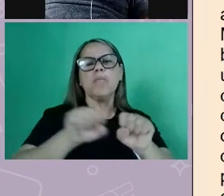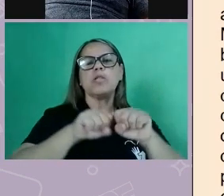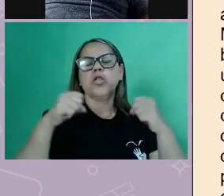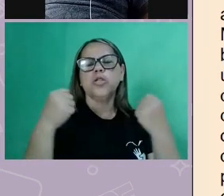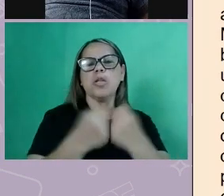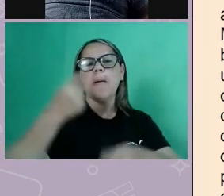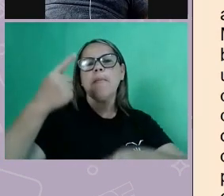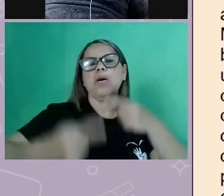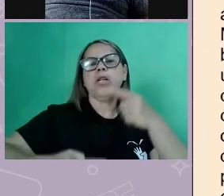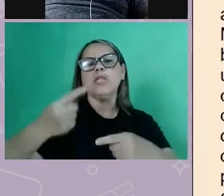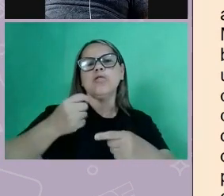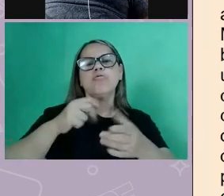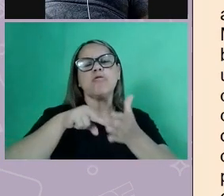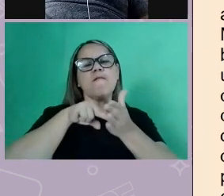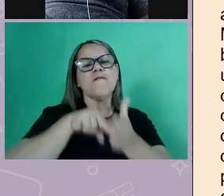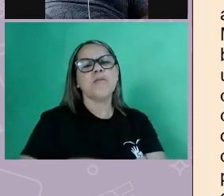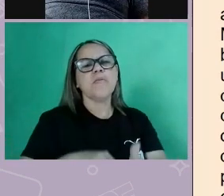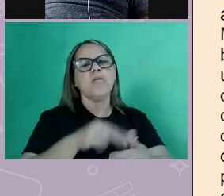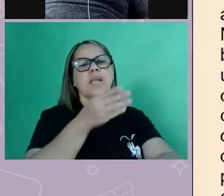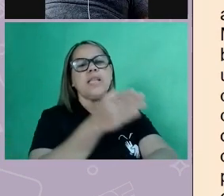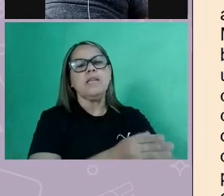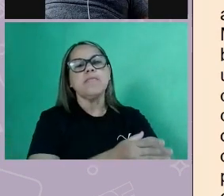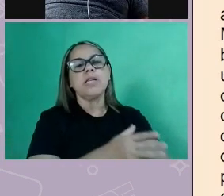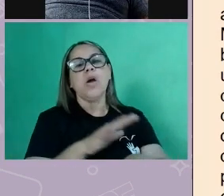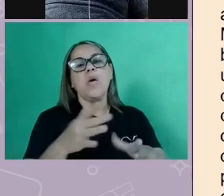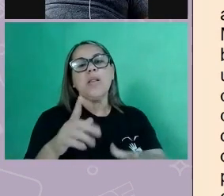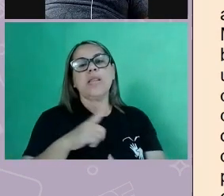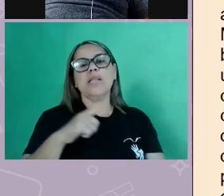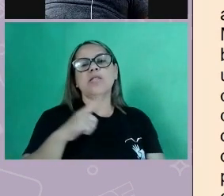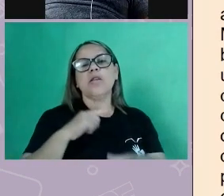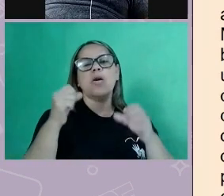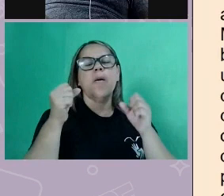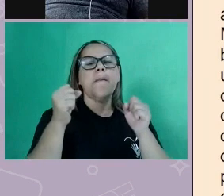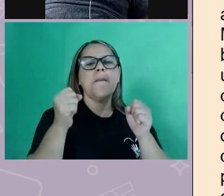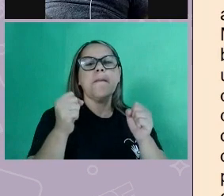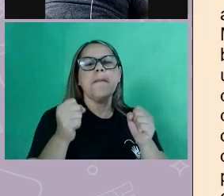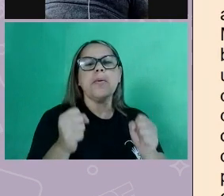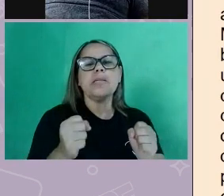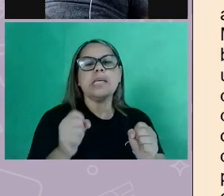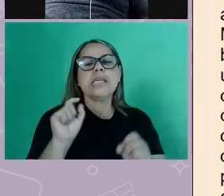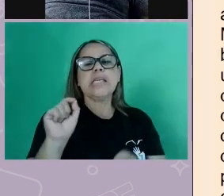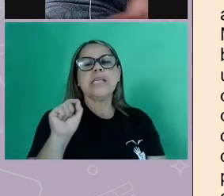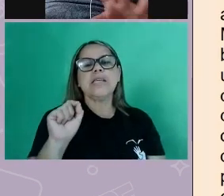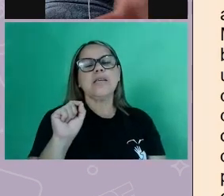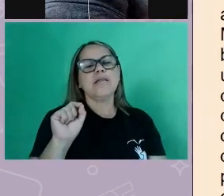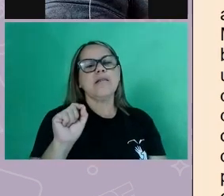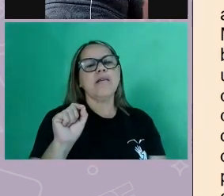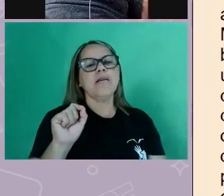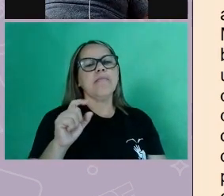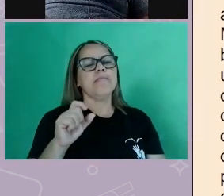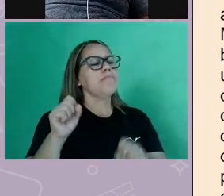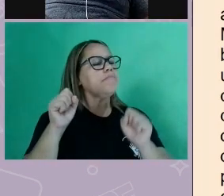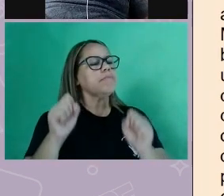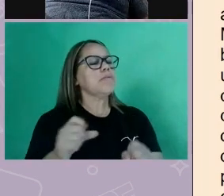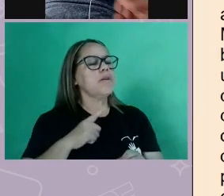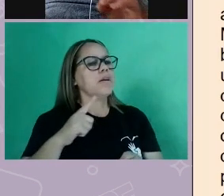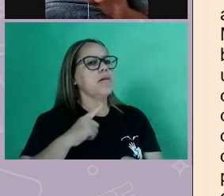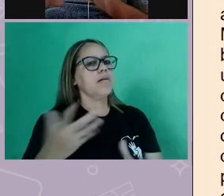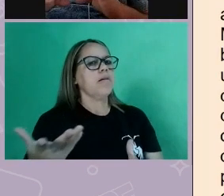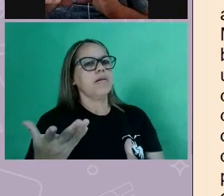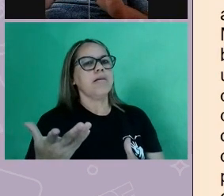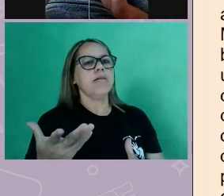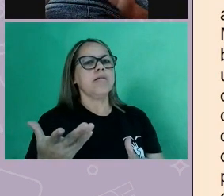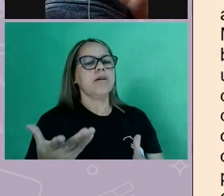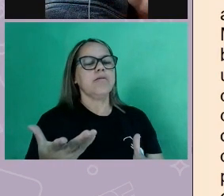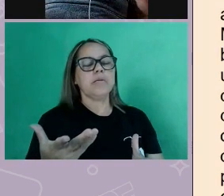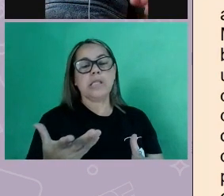consolidou na idade média quando exercia o poder quem tinha a posse do feudo essa aí está certinha é uma